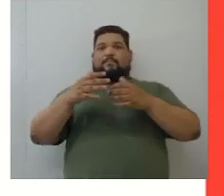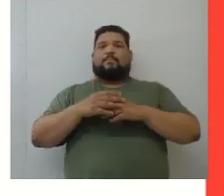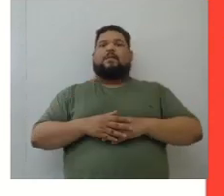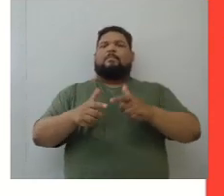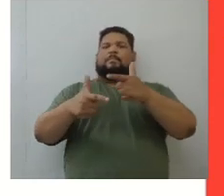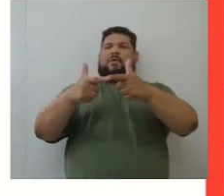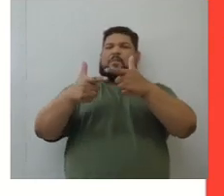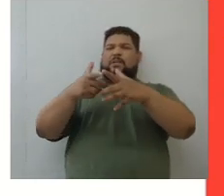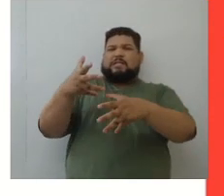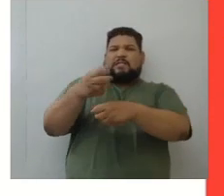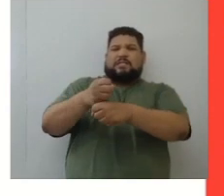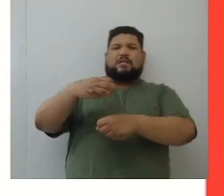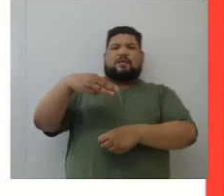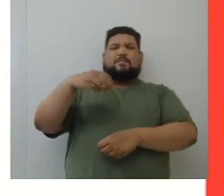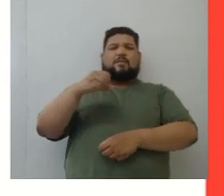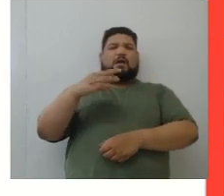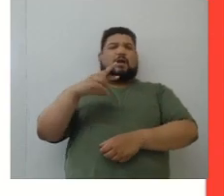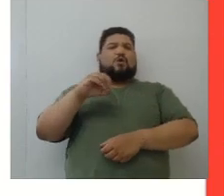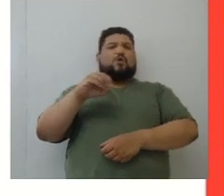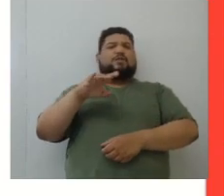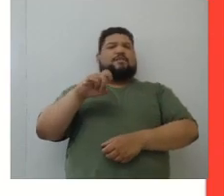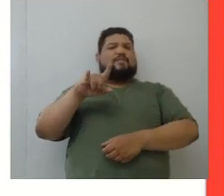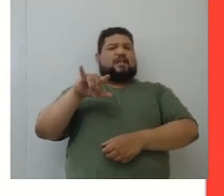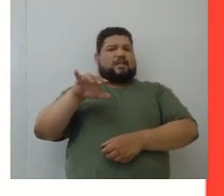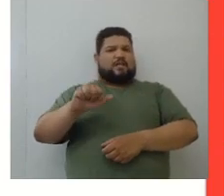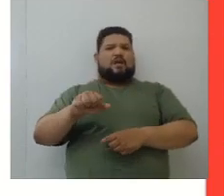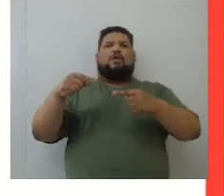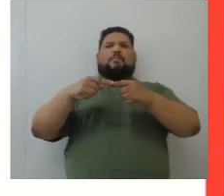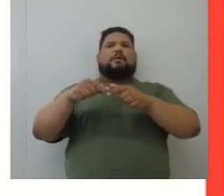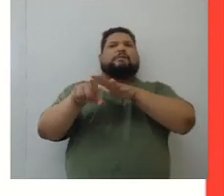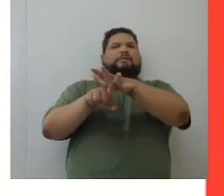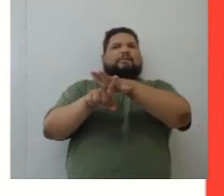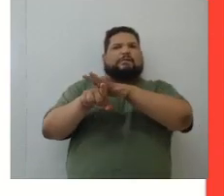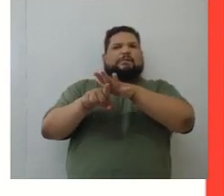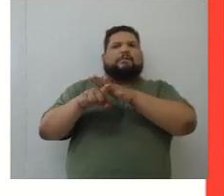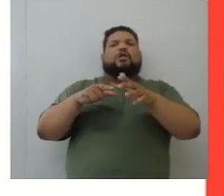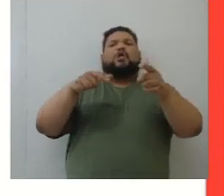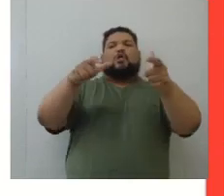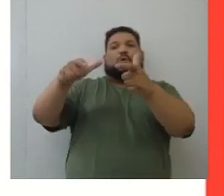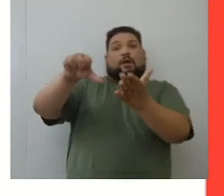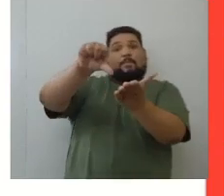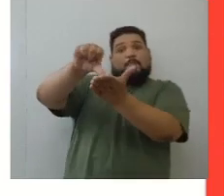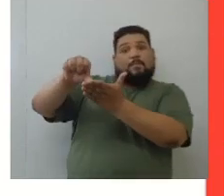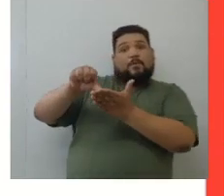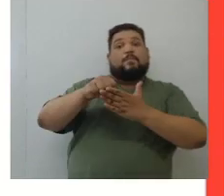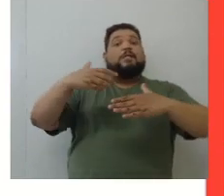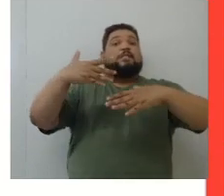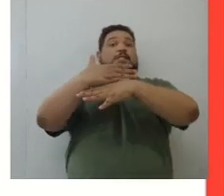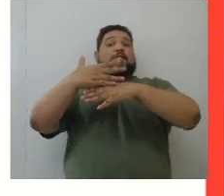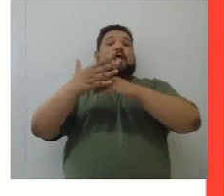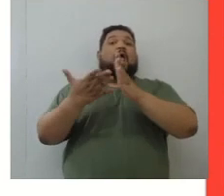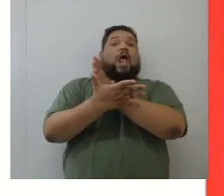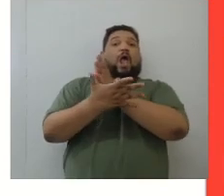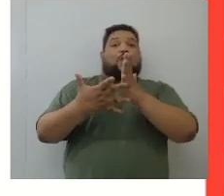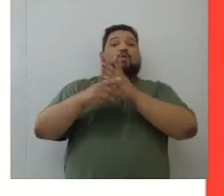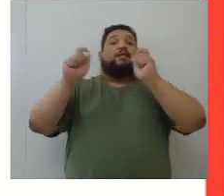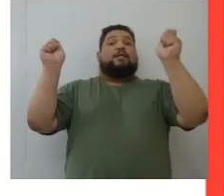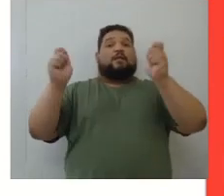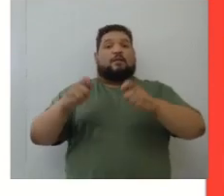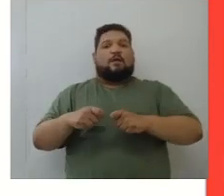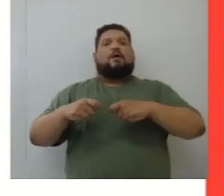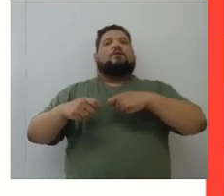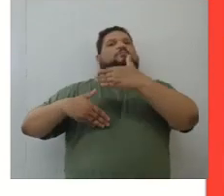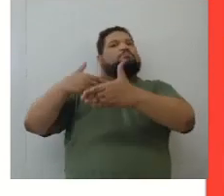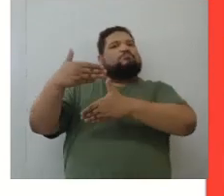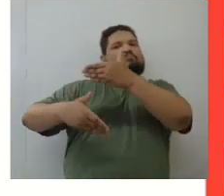urbana ela é a massiva concentração das atividades econômicas em algumas metrópoles, que propicia o desencadeamento